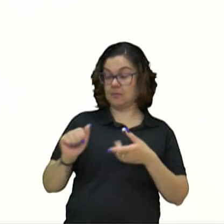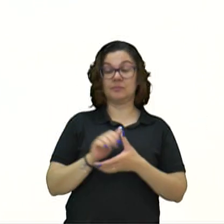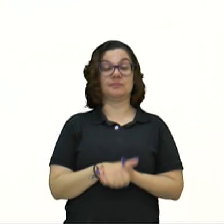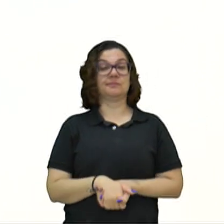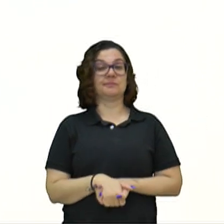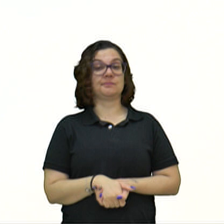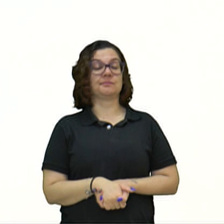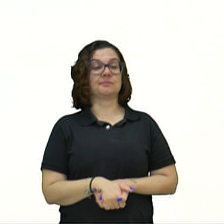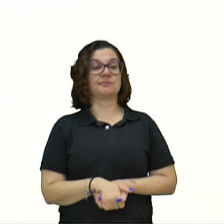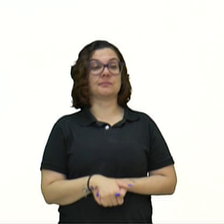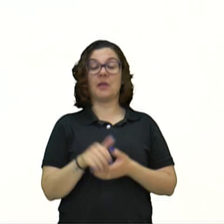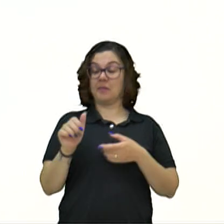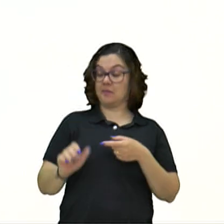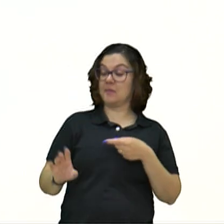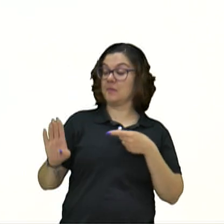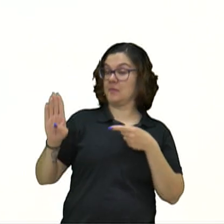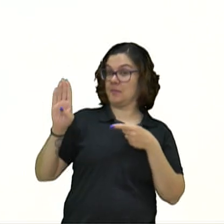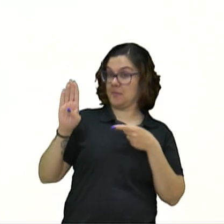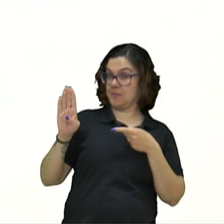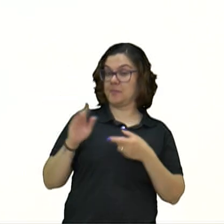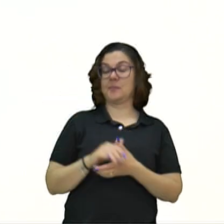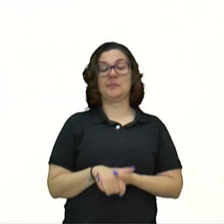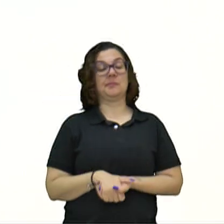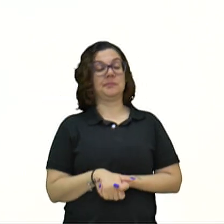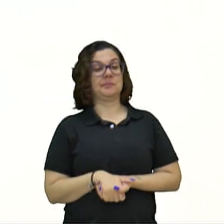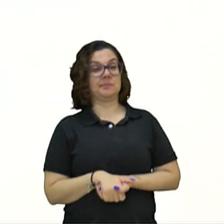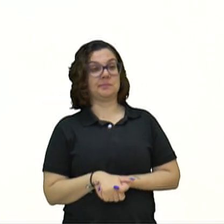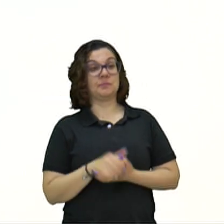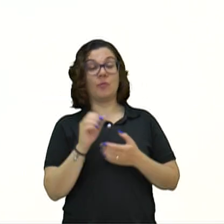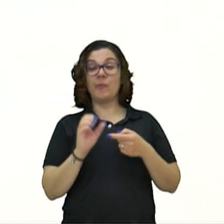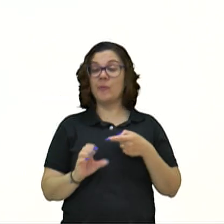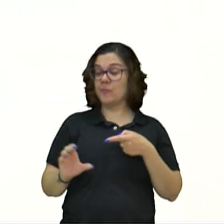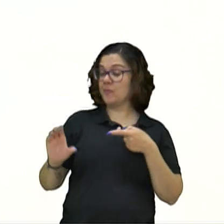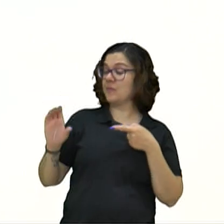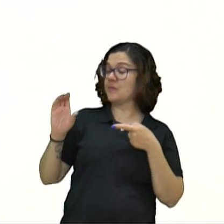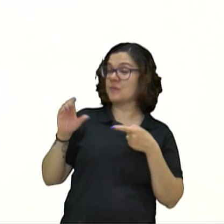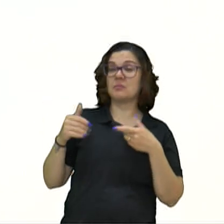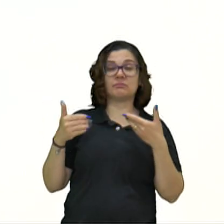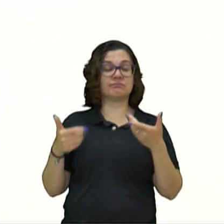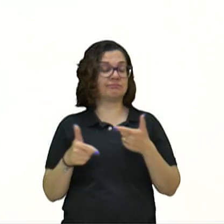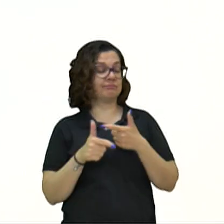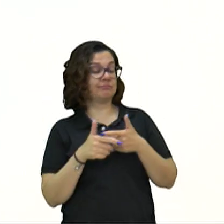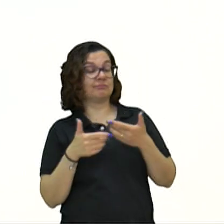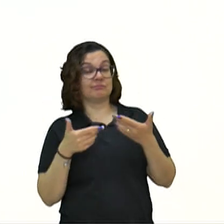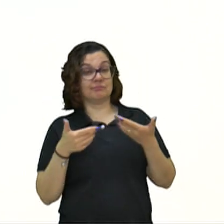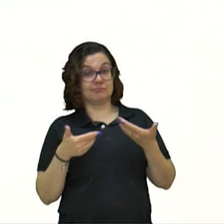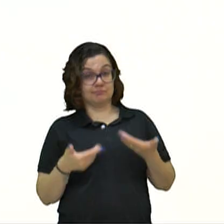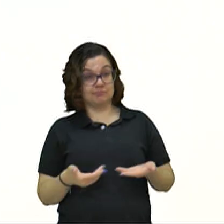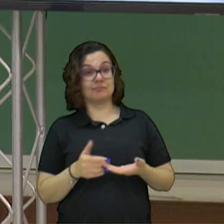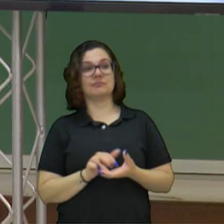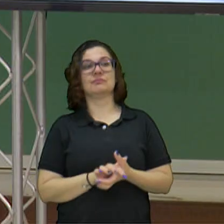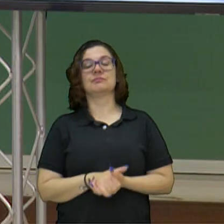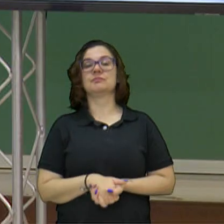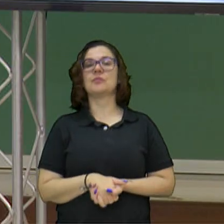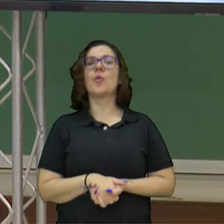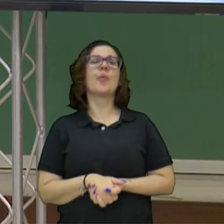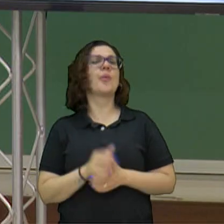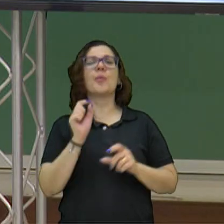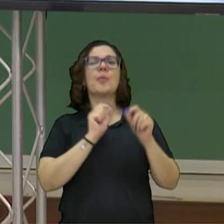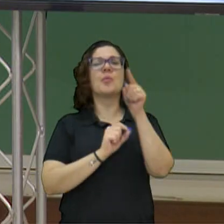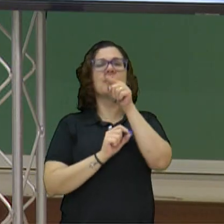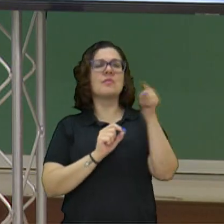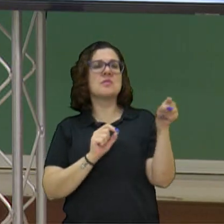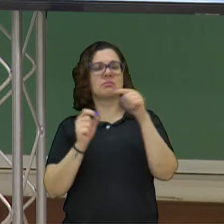o câncer de pele problemas respiratórios como câncer de pulmão ou não existe problema ele é extremamente seguro